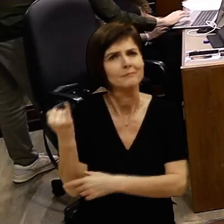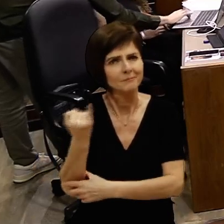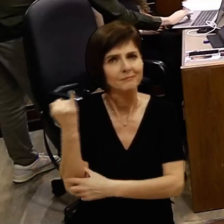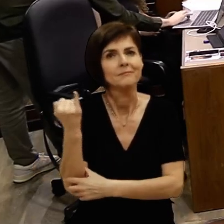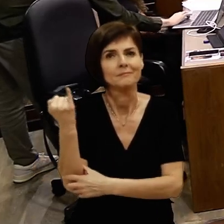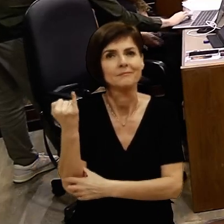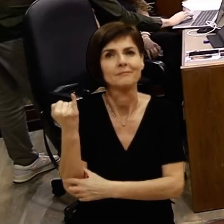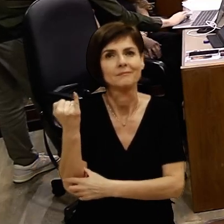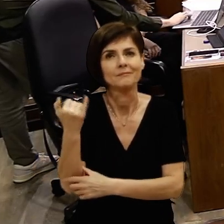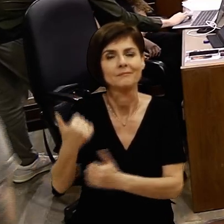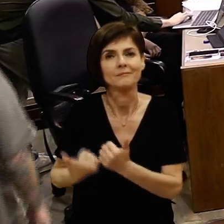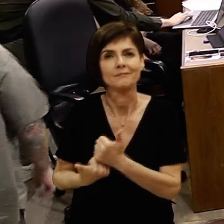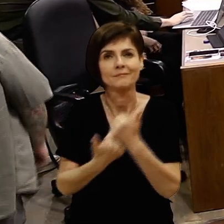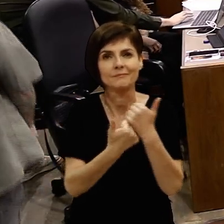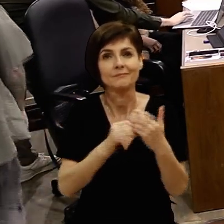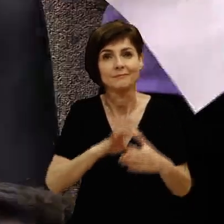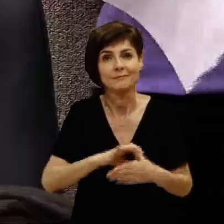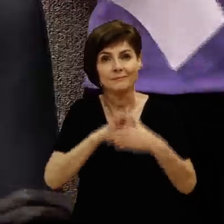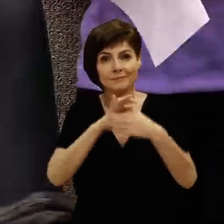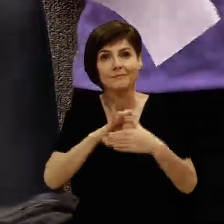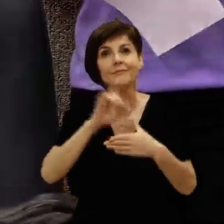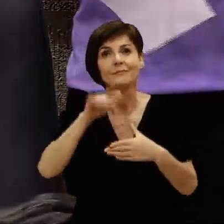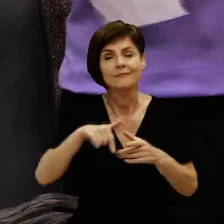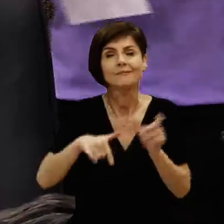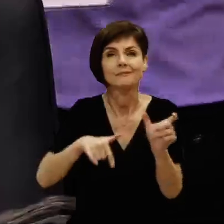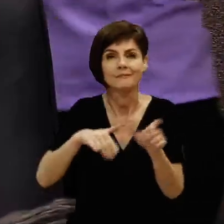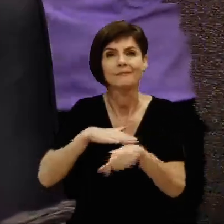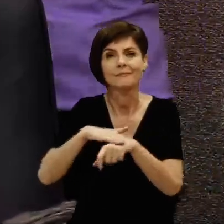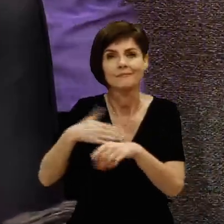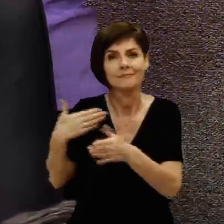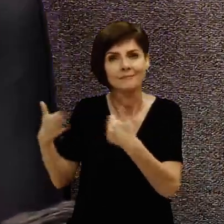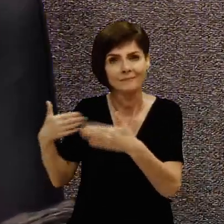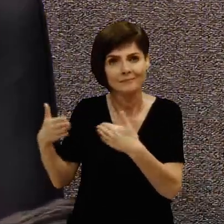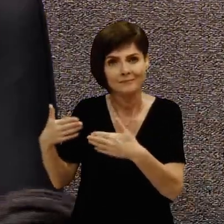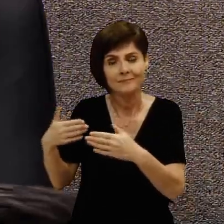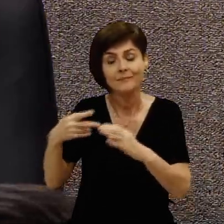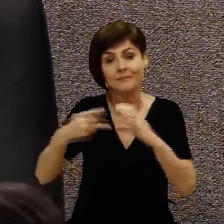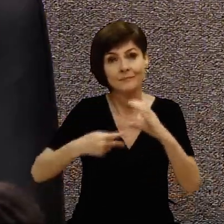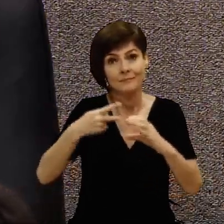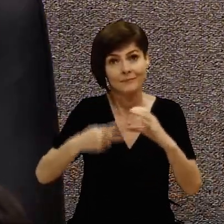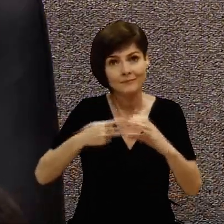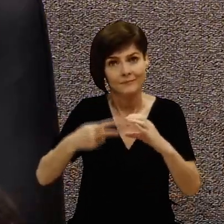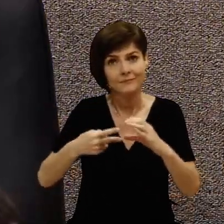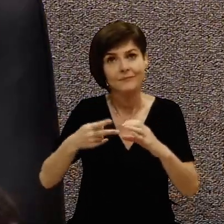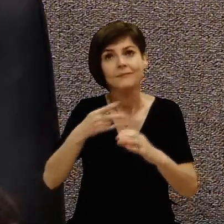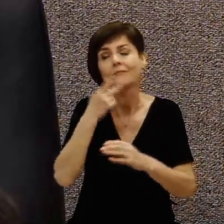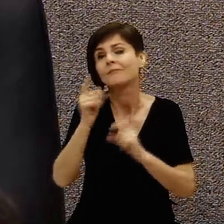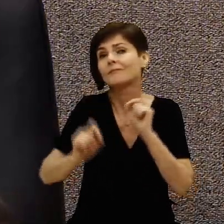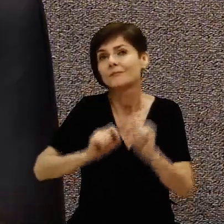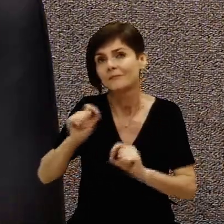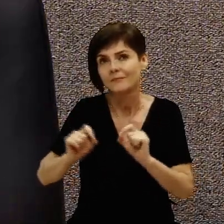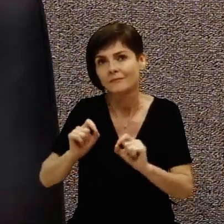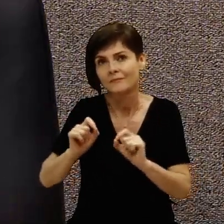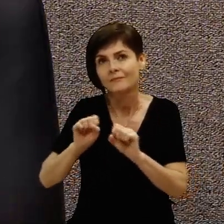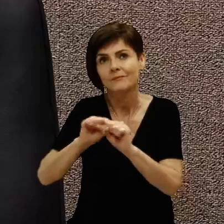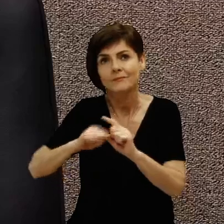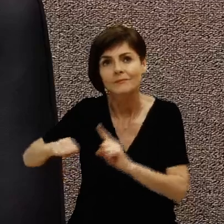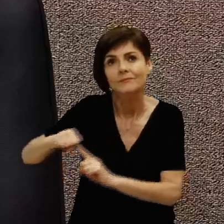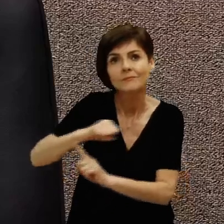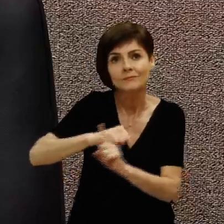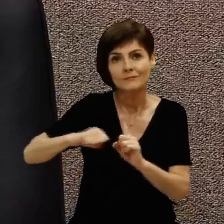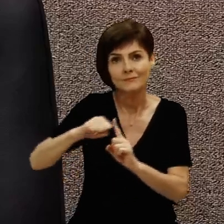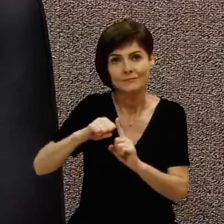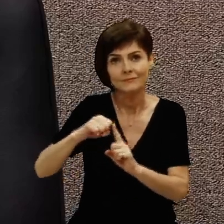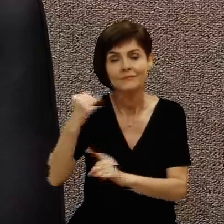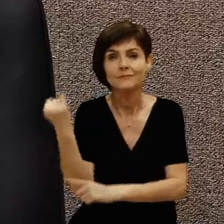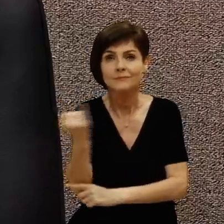nosso vice-líder de governo, é o diálogo. A Câmara de Vereadores, ela reverbera o que vem da sociedade. O mais importante é dialogarmos,